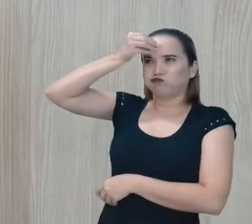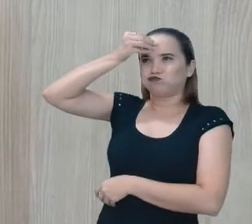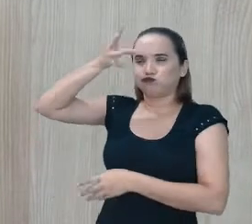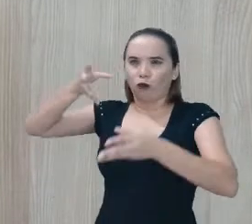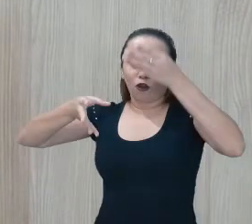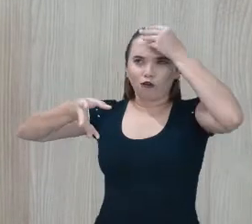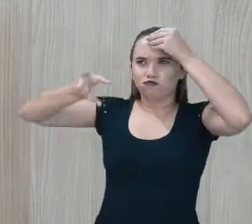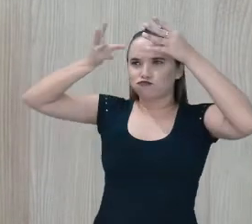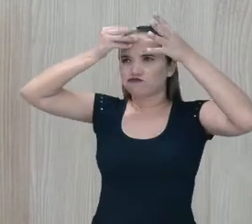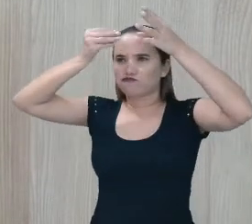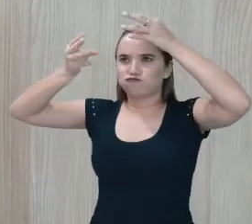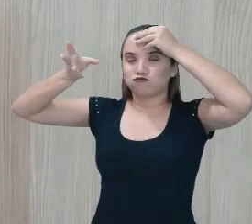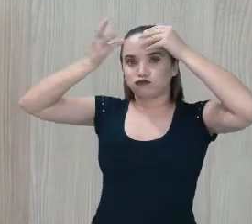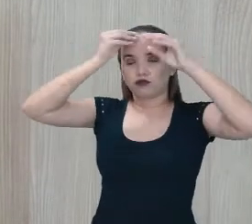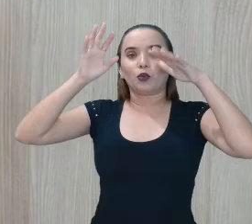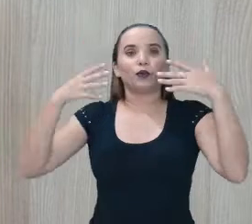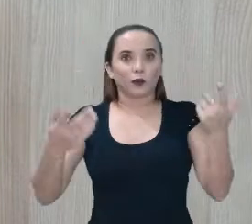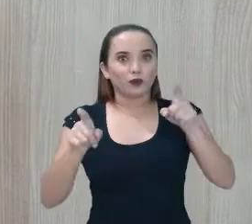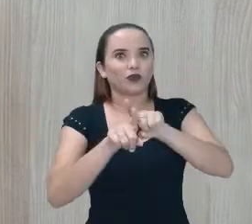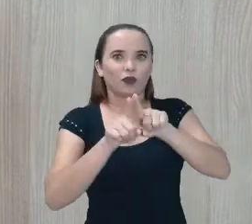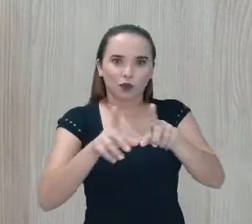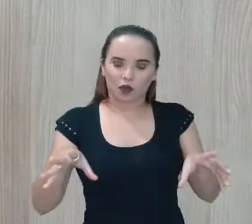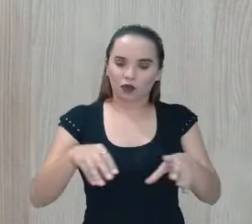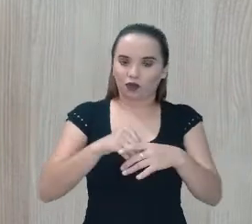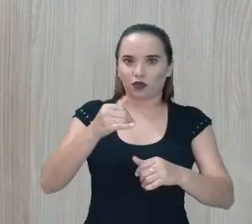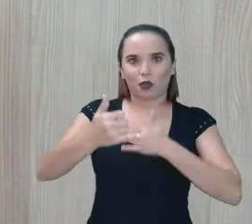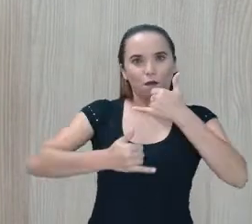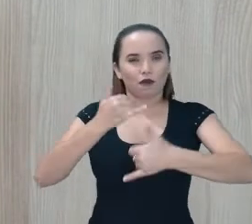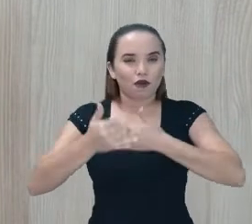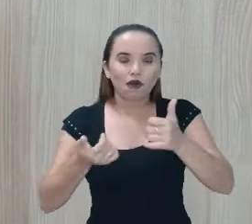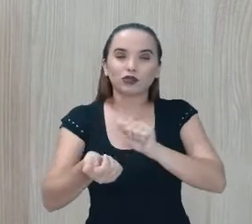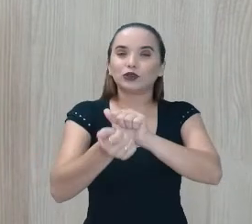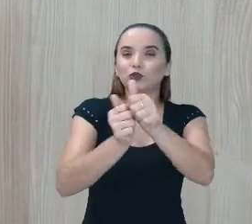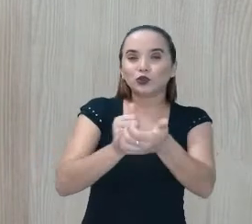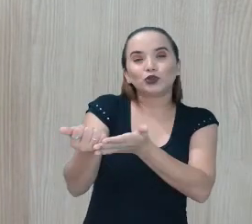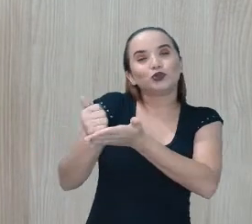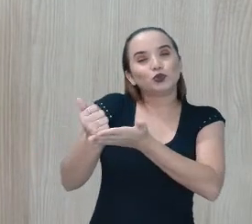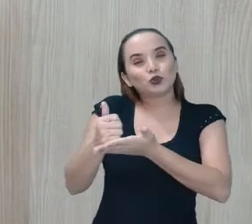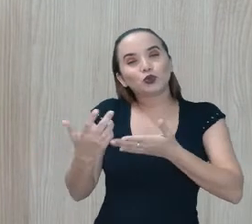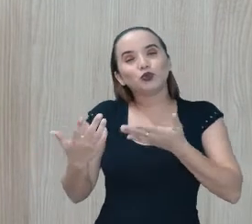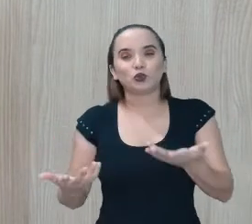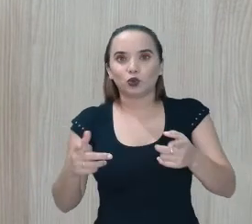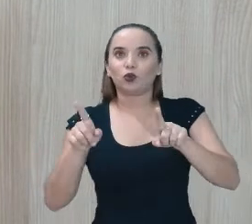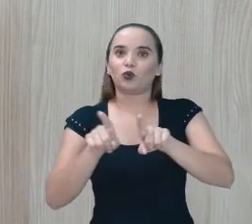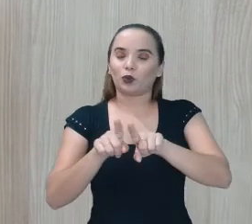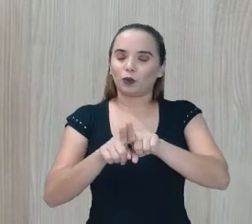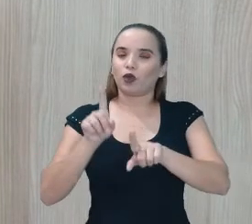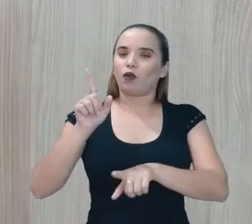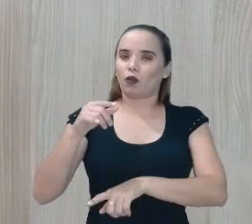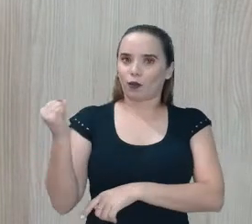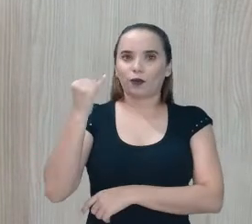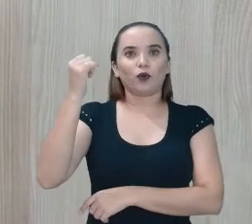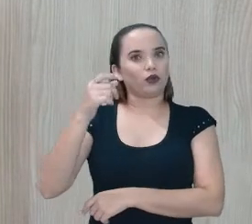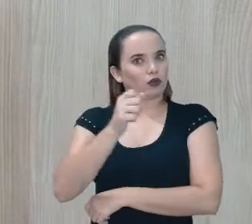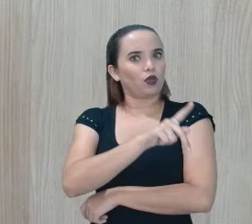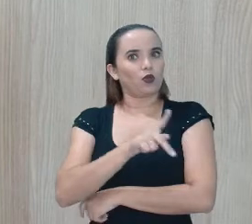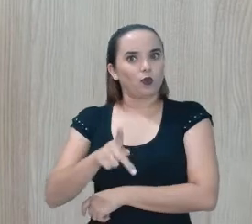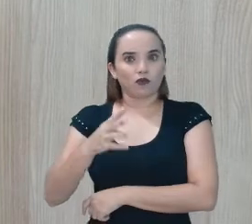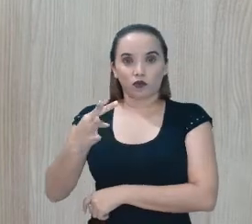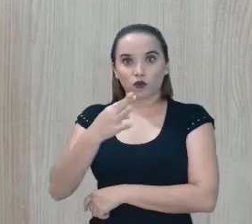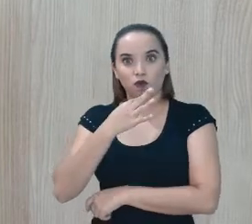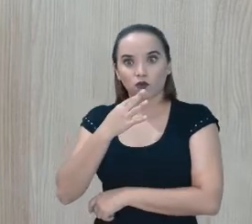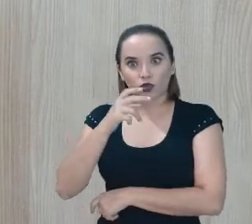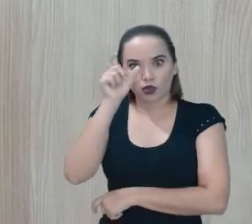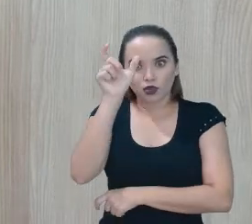a brincadeira, o jogo. Então, é importante que esse professor ele conheça esse aluno que ele tem na sala, não é? Que ele perceba